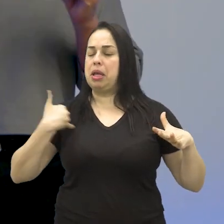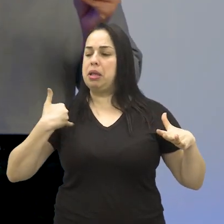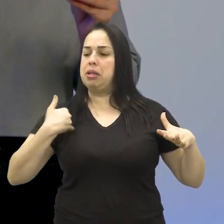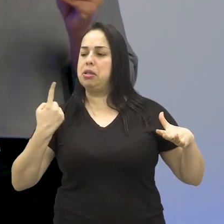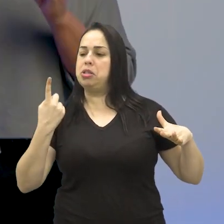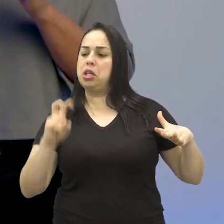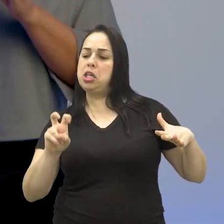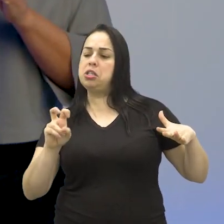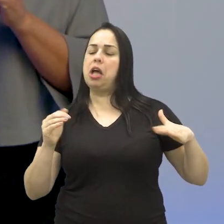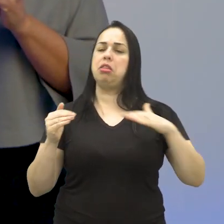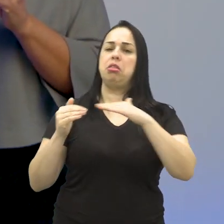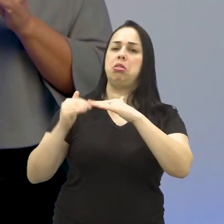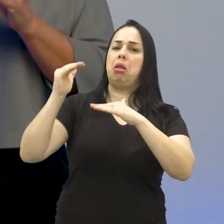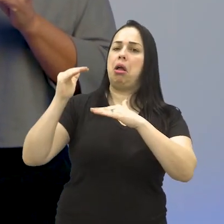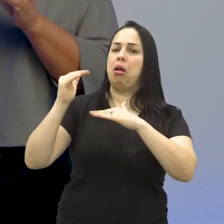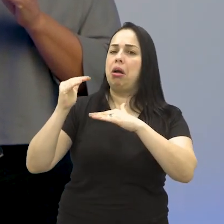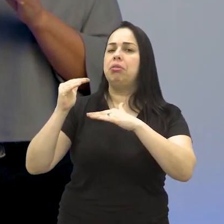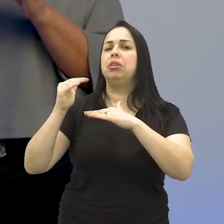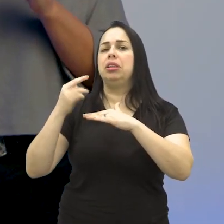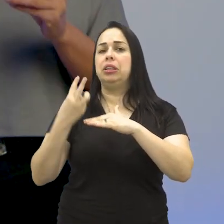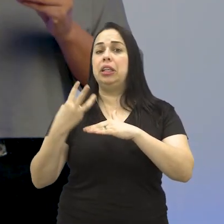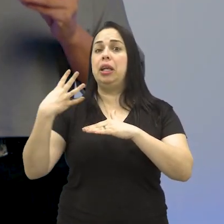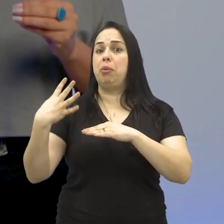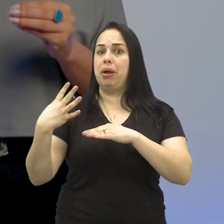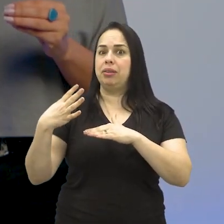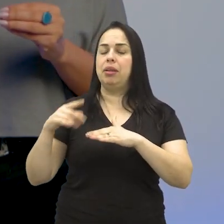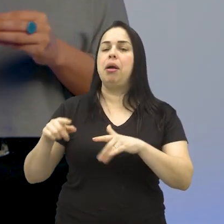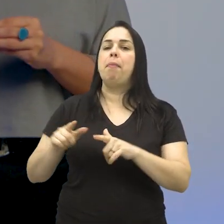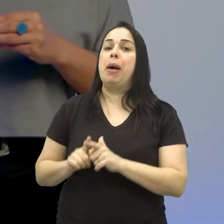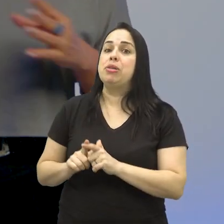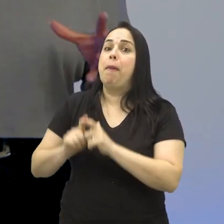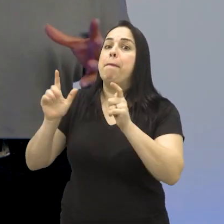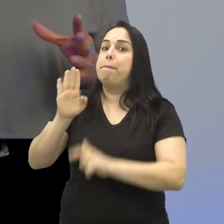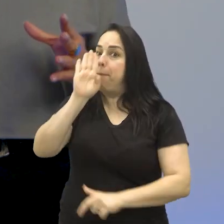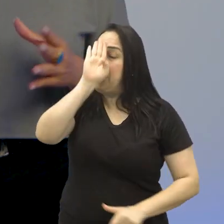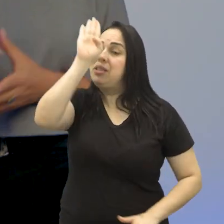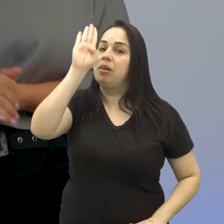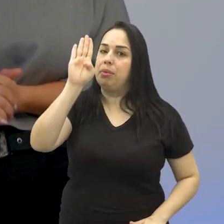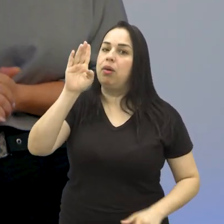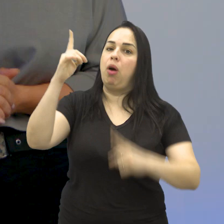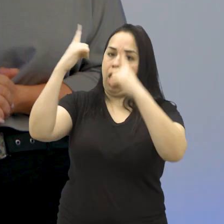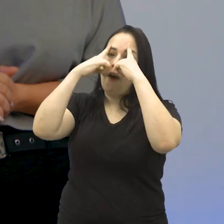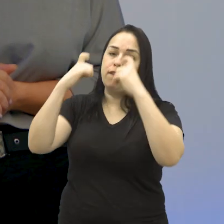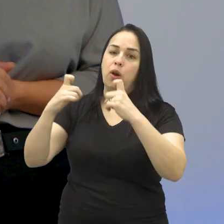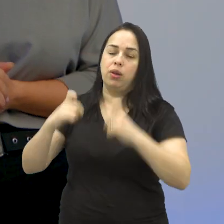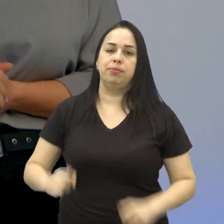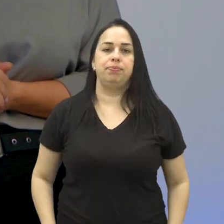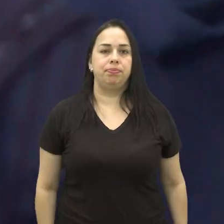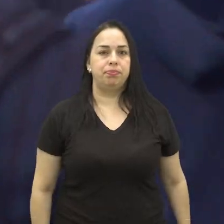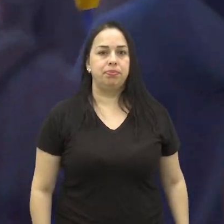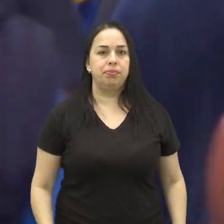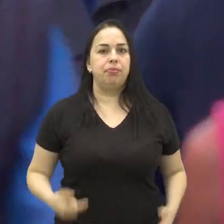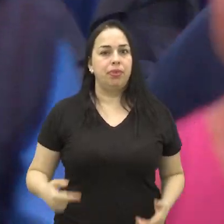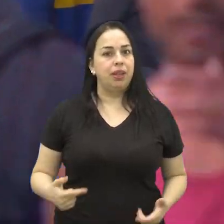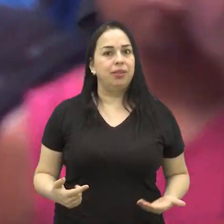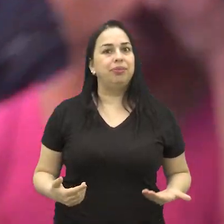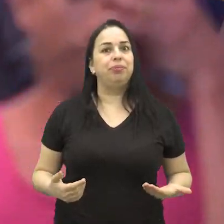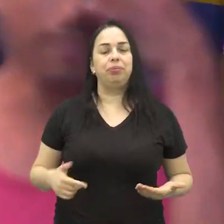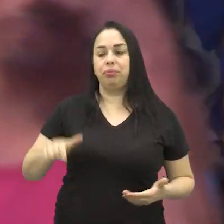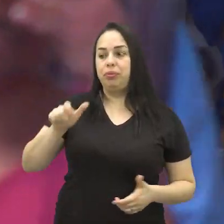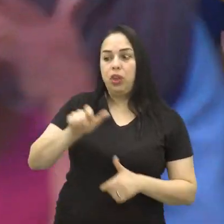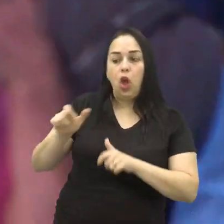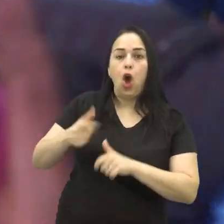etária de 15 e 34 anos. Nesses casos, a causa principal é a violência. A taxa